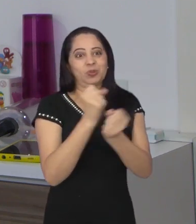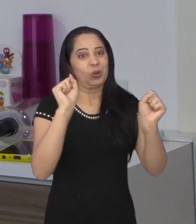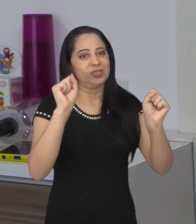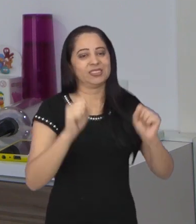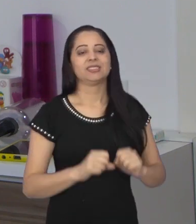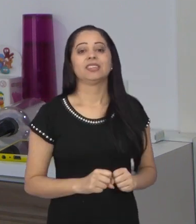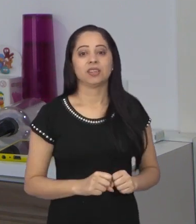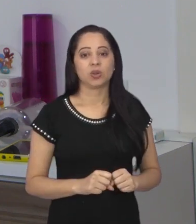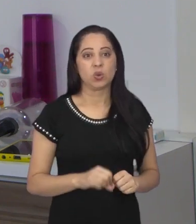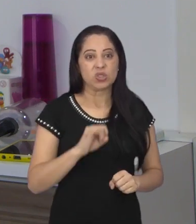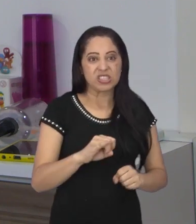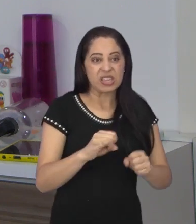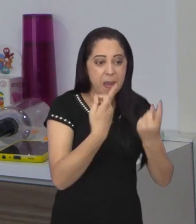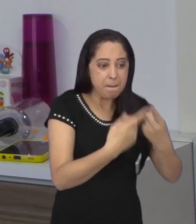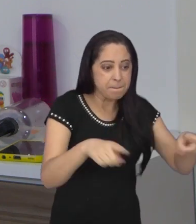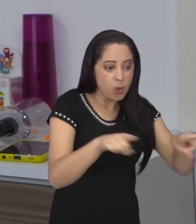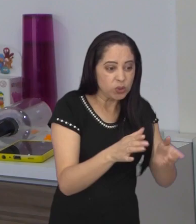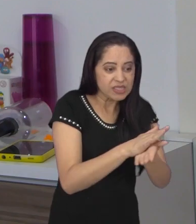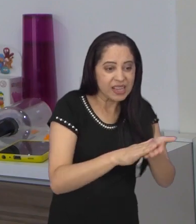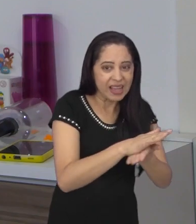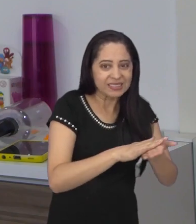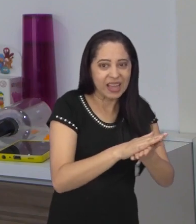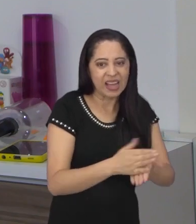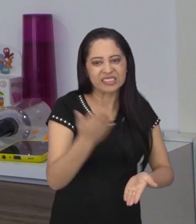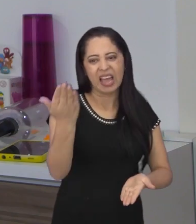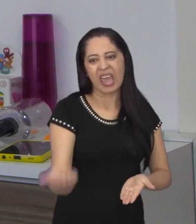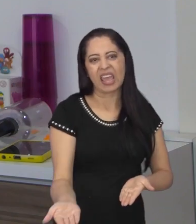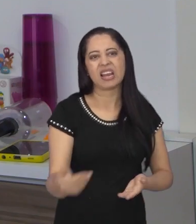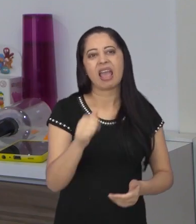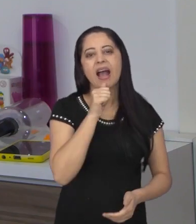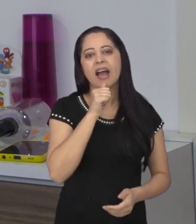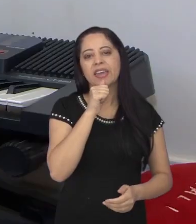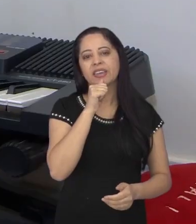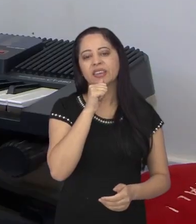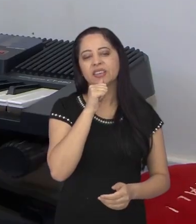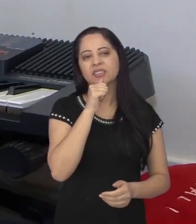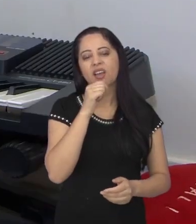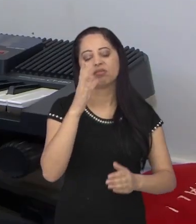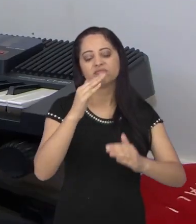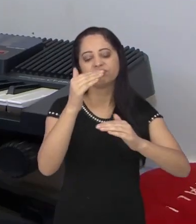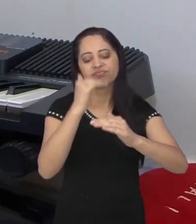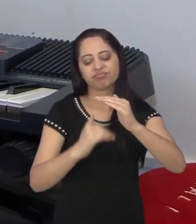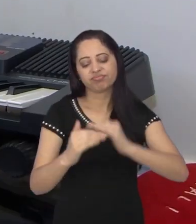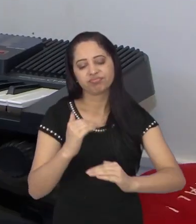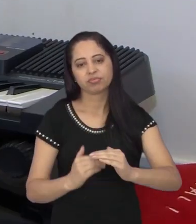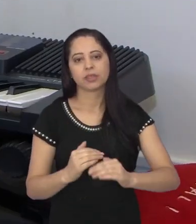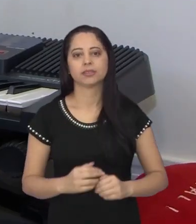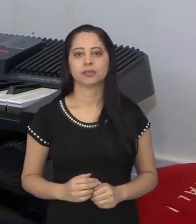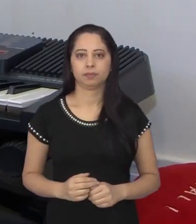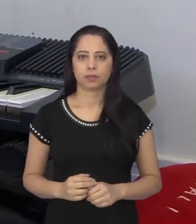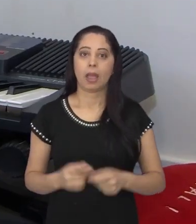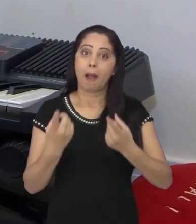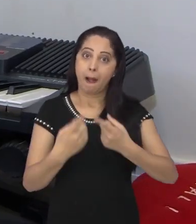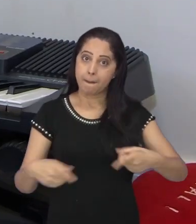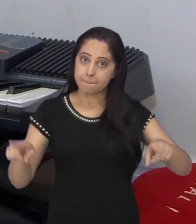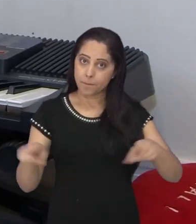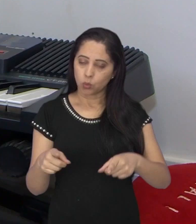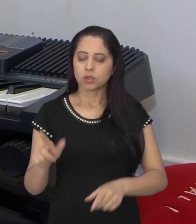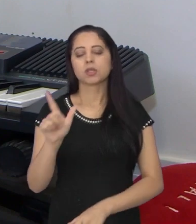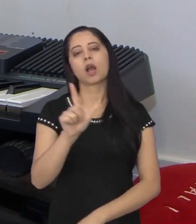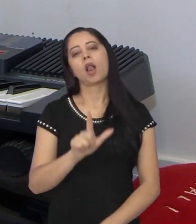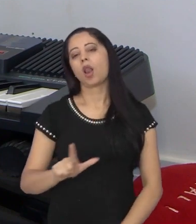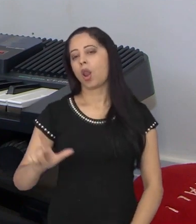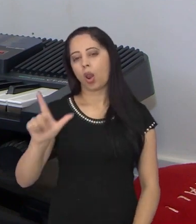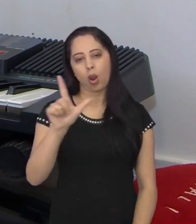sem a musicoterapia, hoje ele ainda estaria engatinhando. E aqui a música, claro, ela não